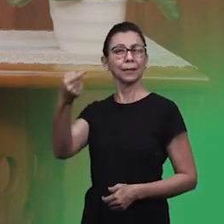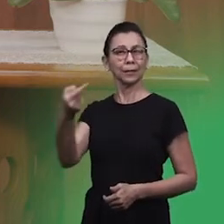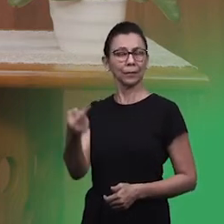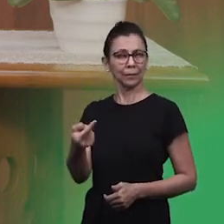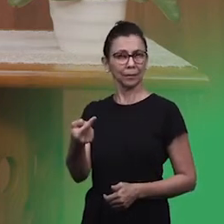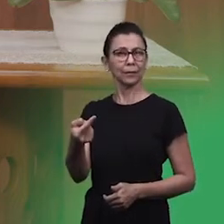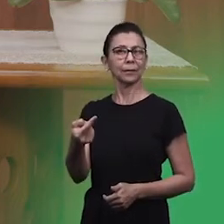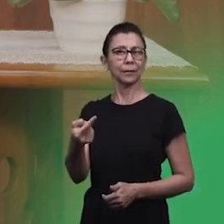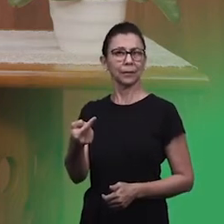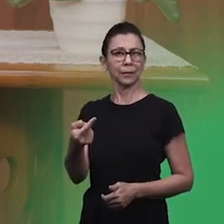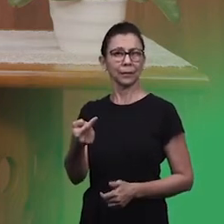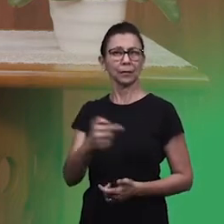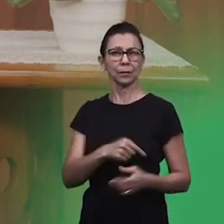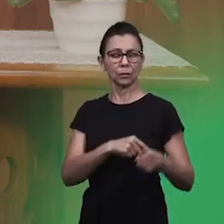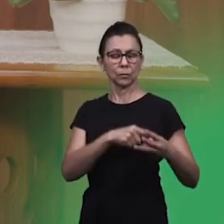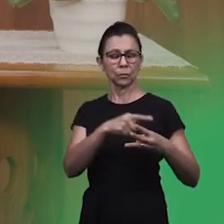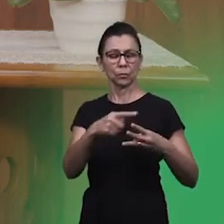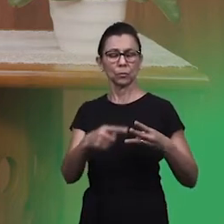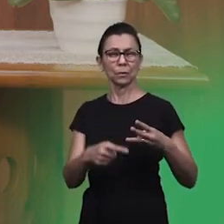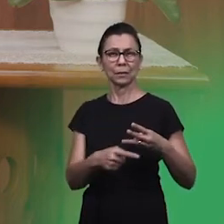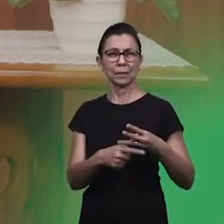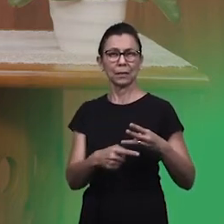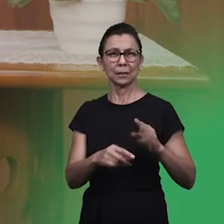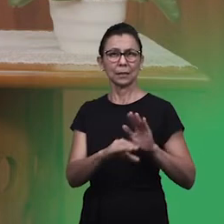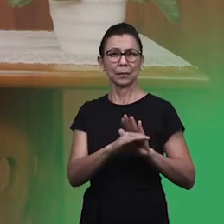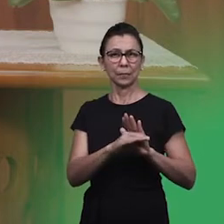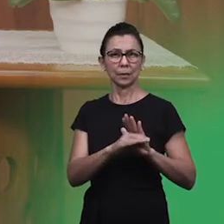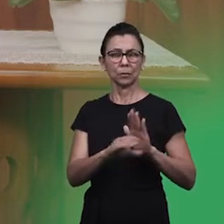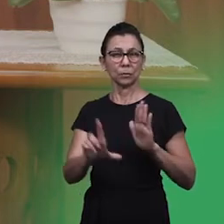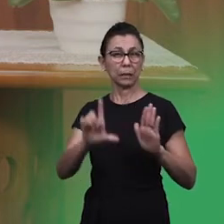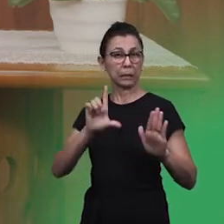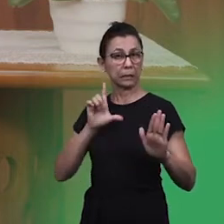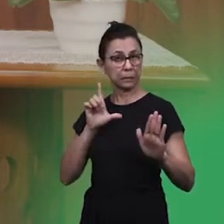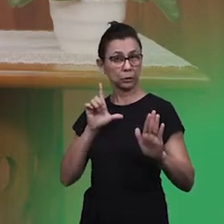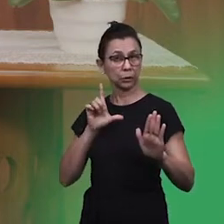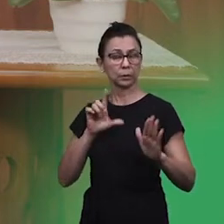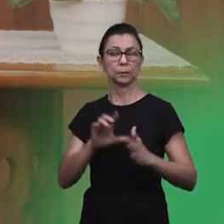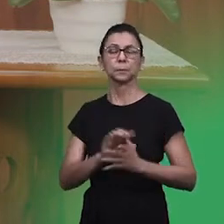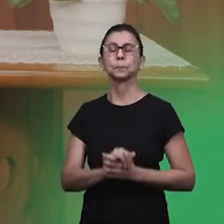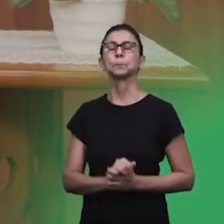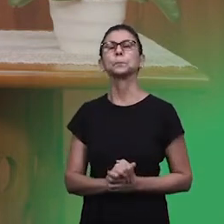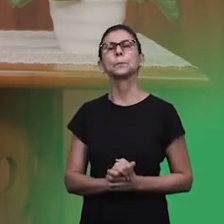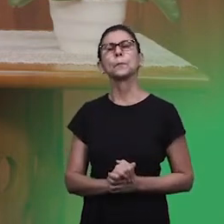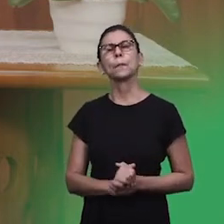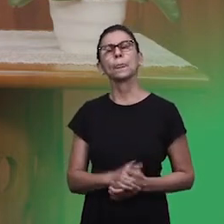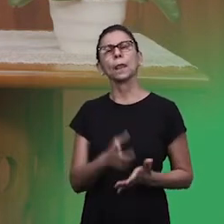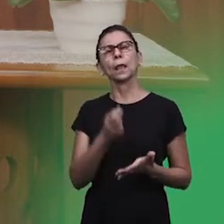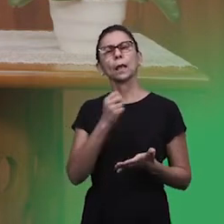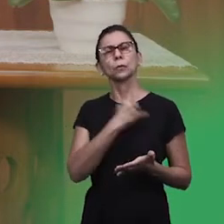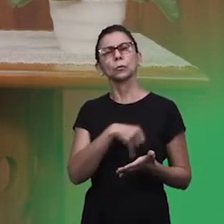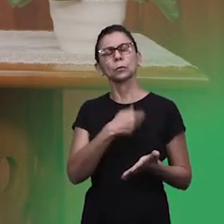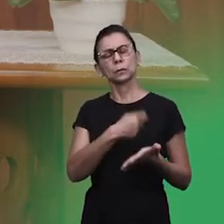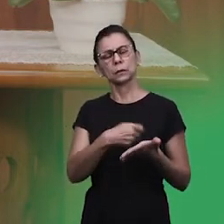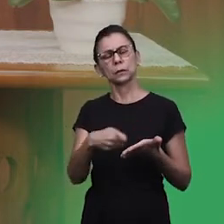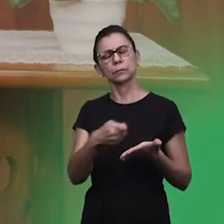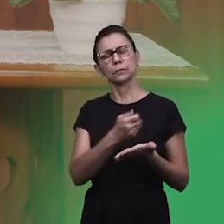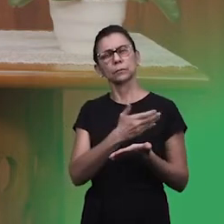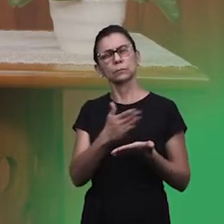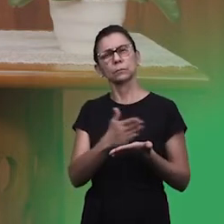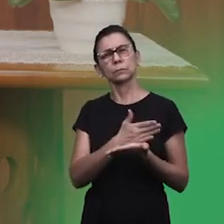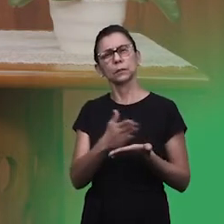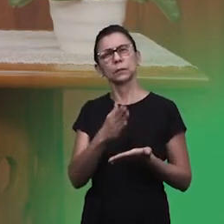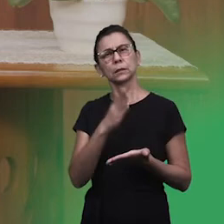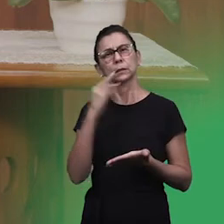nos três primeiros capítulos, nos capítulos anteriores, João descreve algumas experiências, mas,